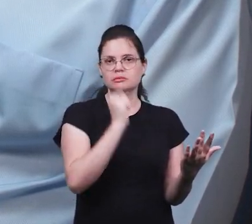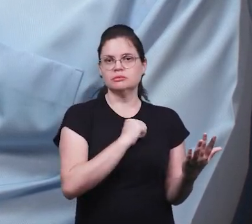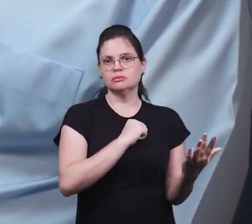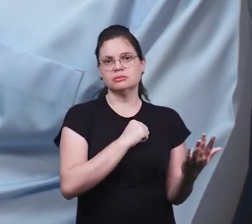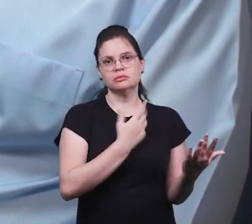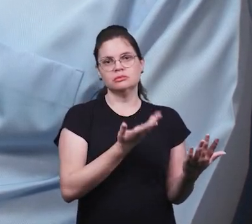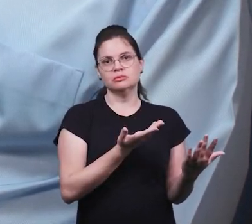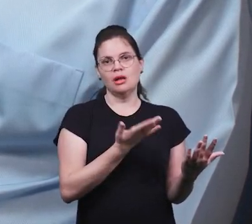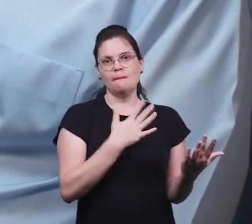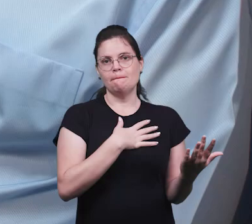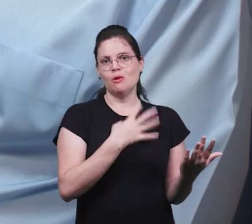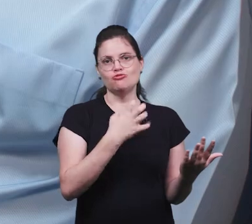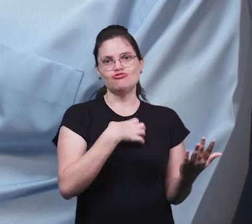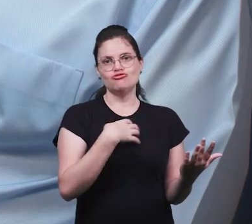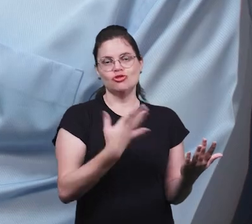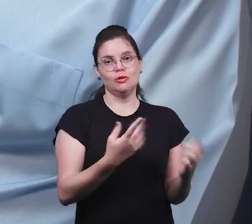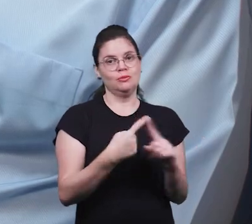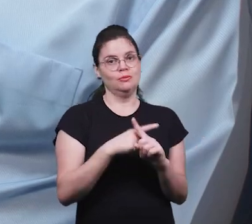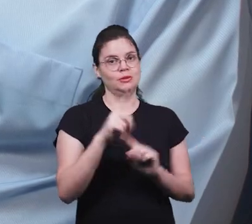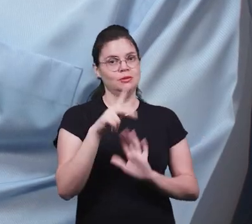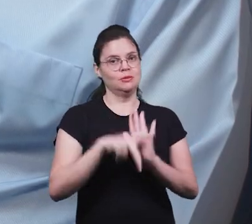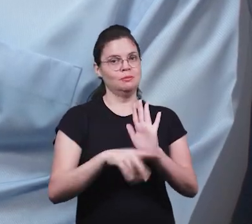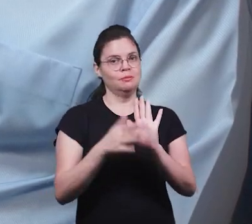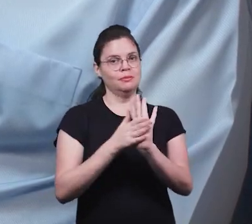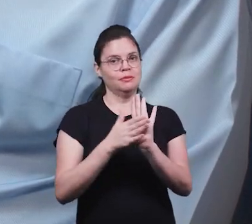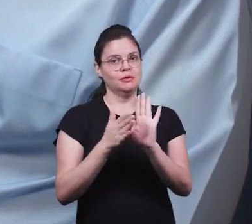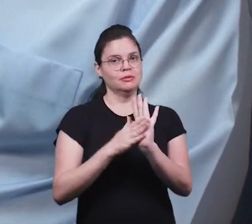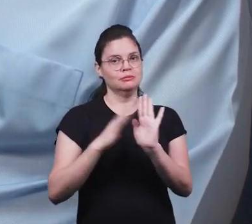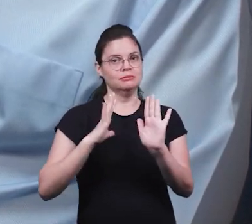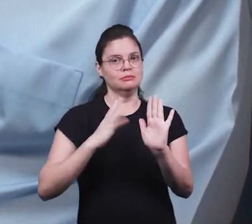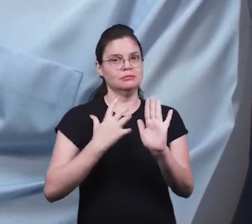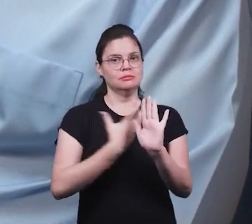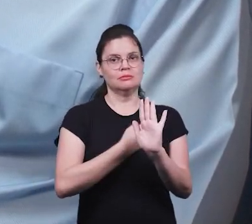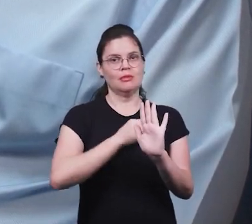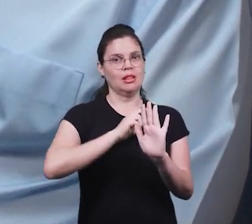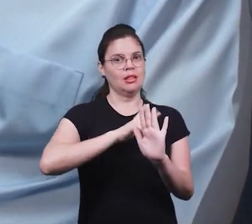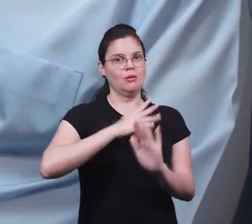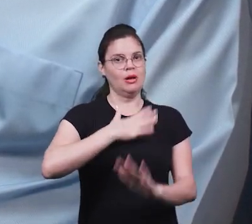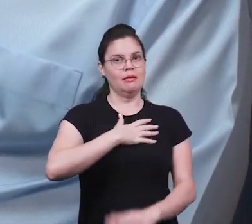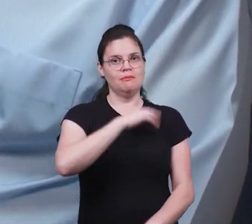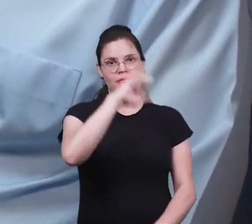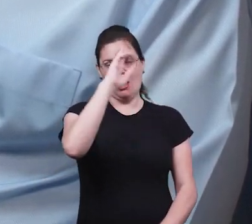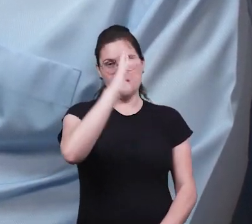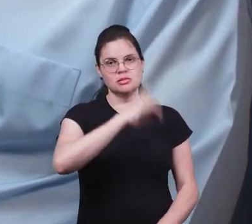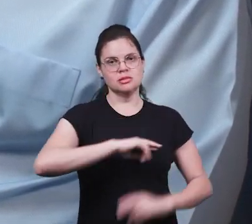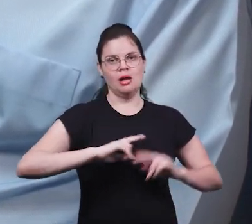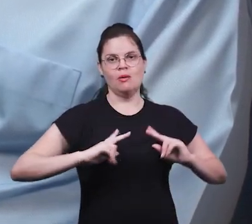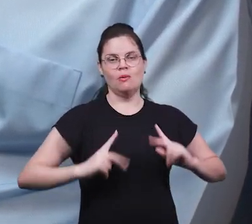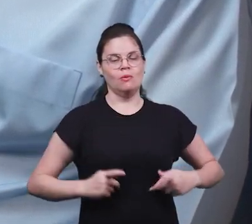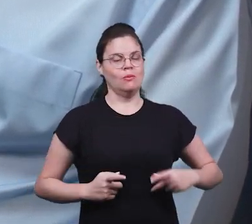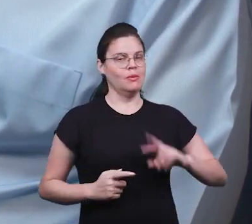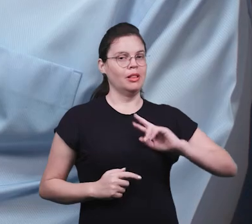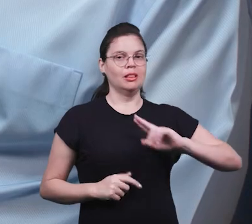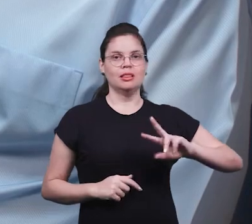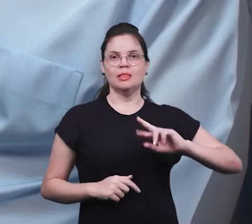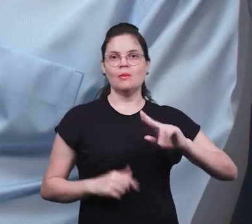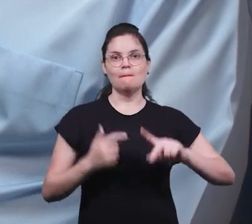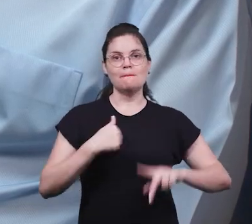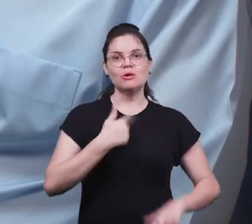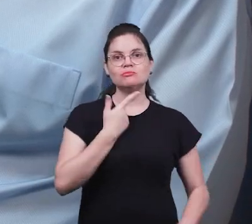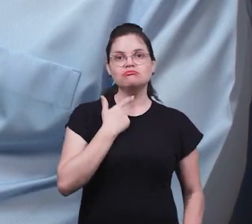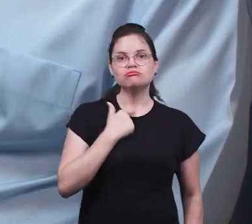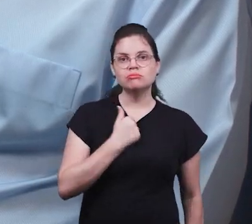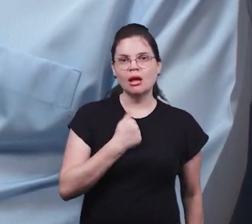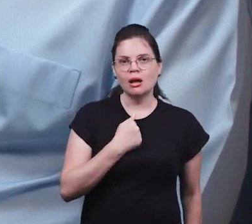mas o projeto de salvação, ele não está segundo a razão humana, segundo aquilo que eu quero, segundo aquilo que eu